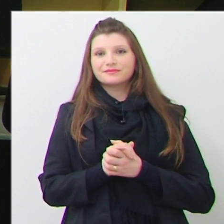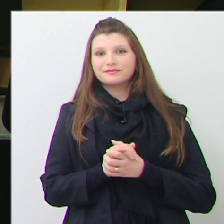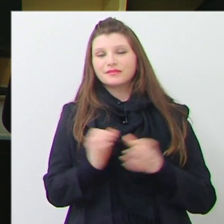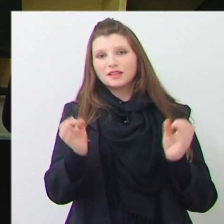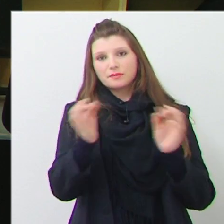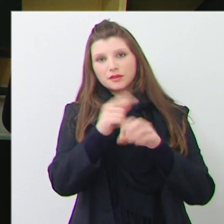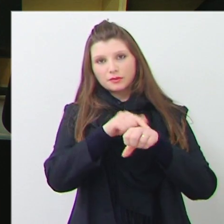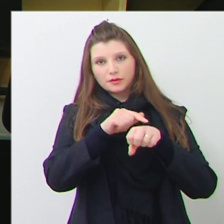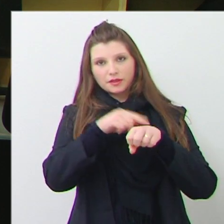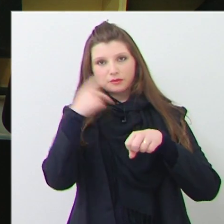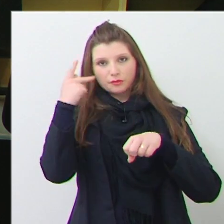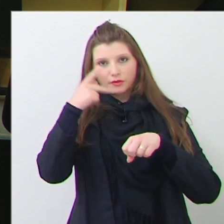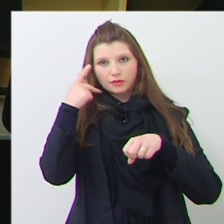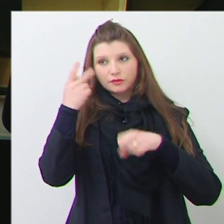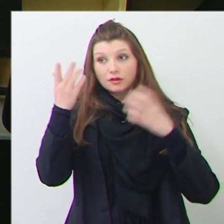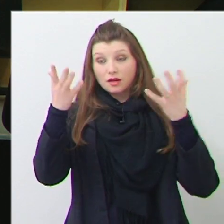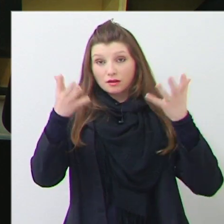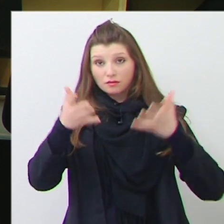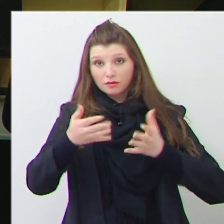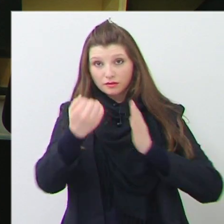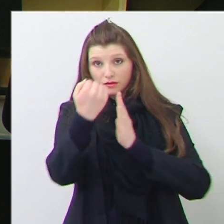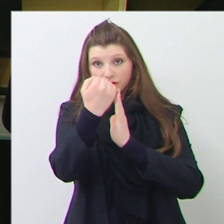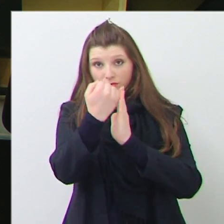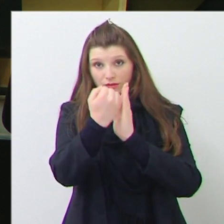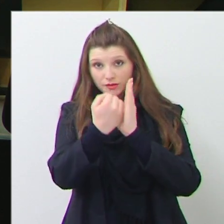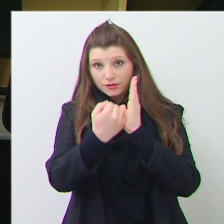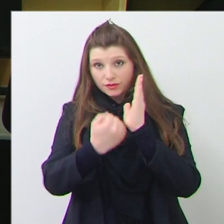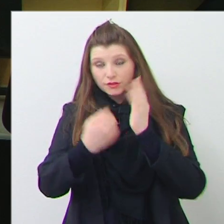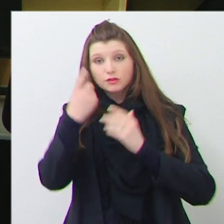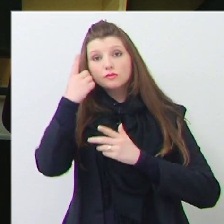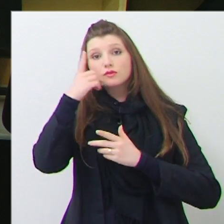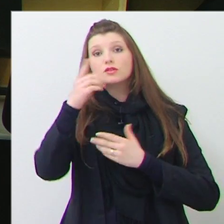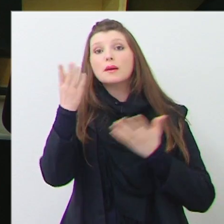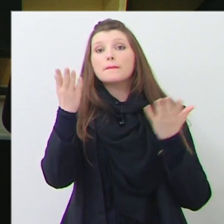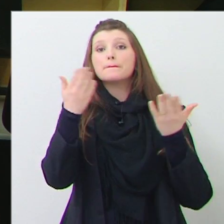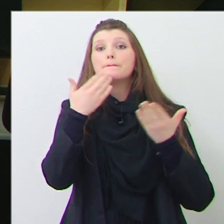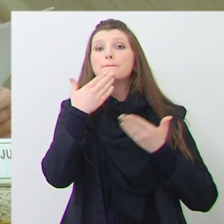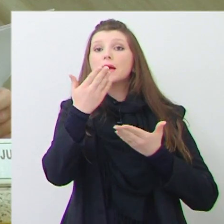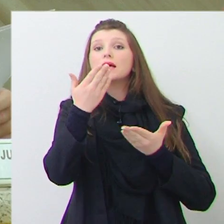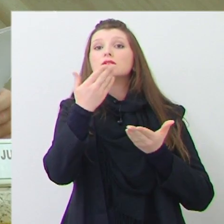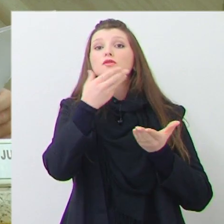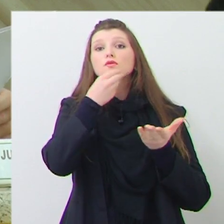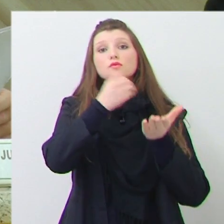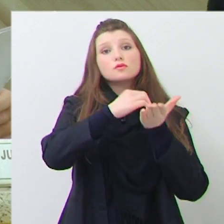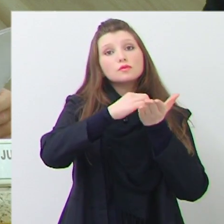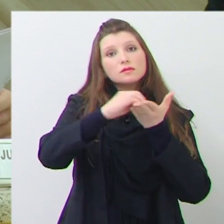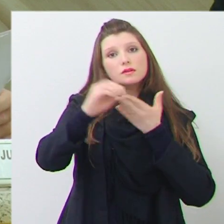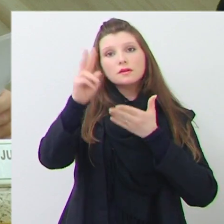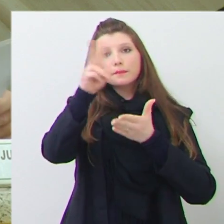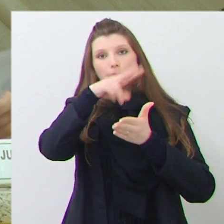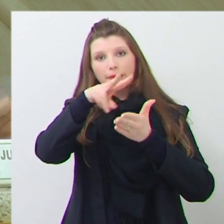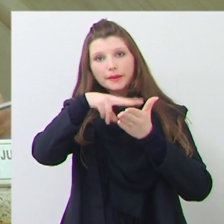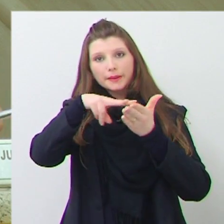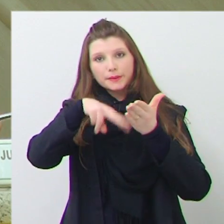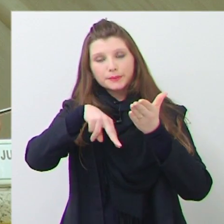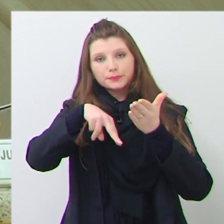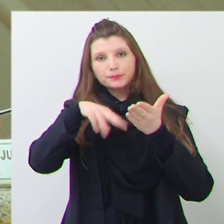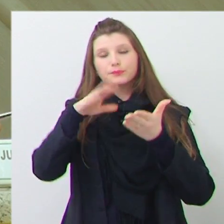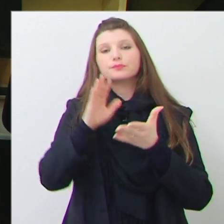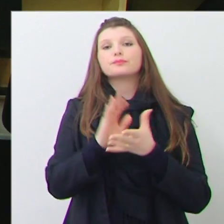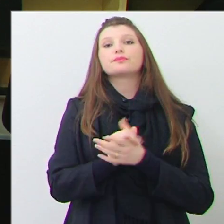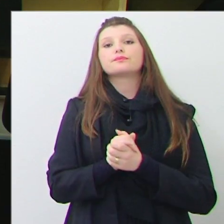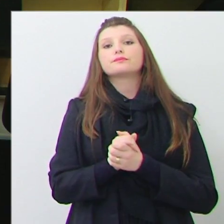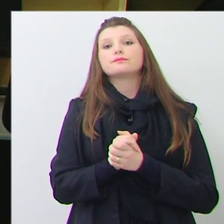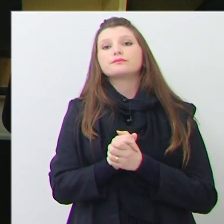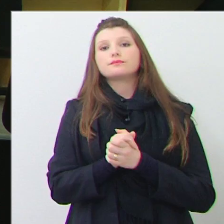Terminado o horário político, passamos para o grande expediente. Solicito ao senhor secretário para que faça a leitura das matérias.